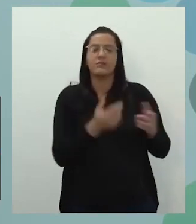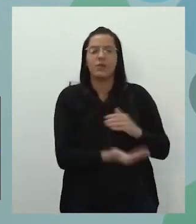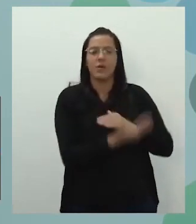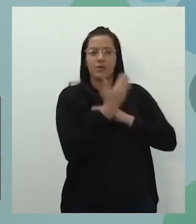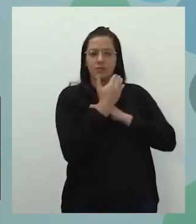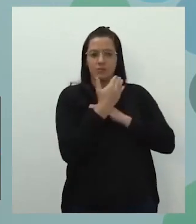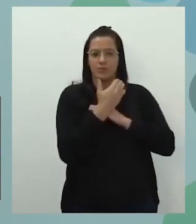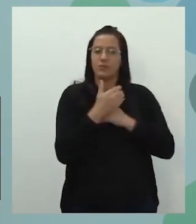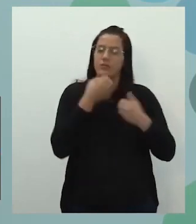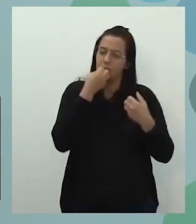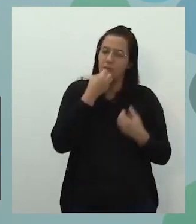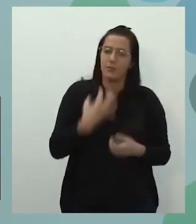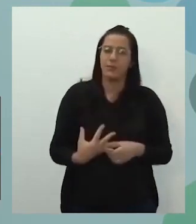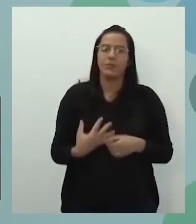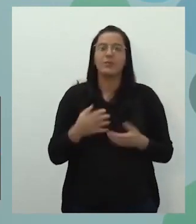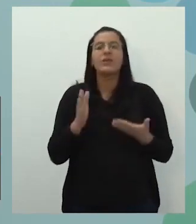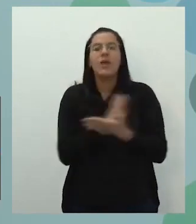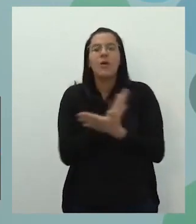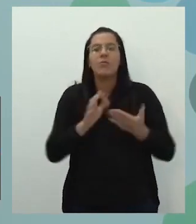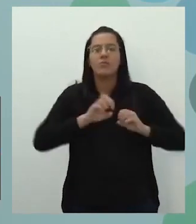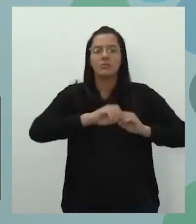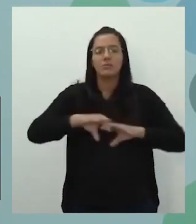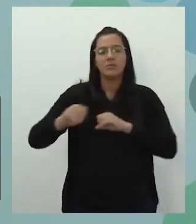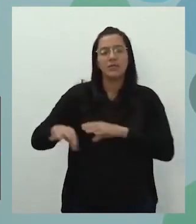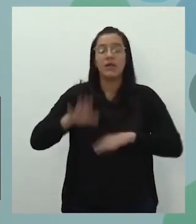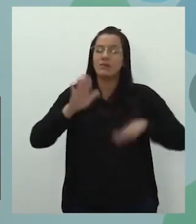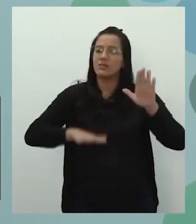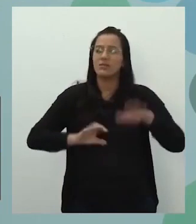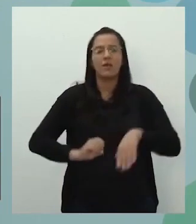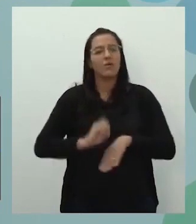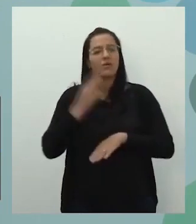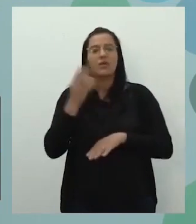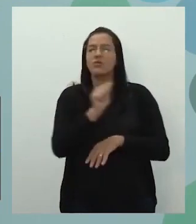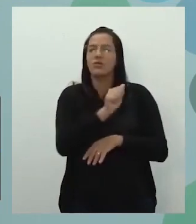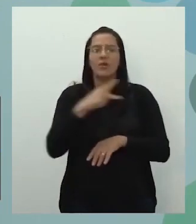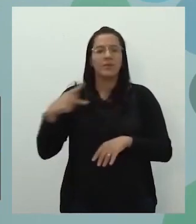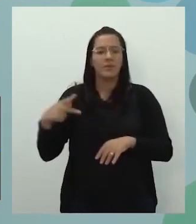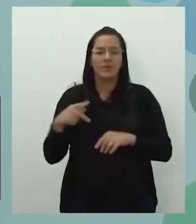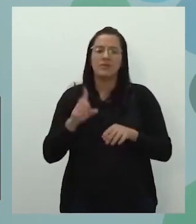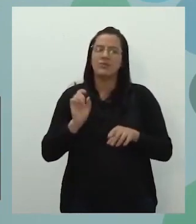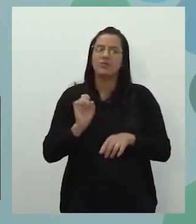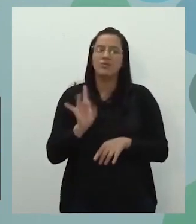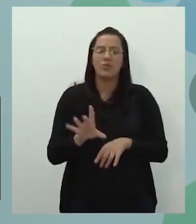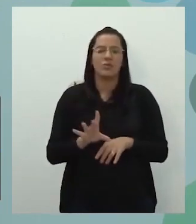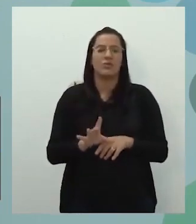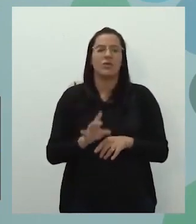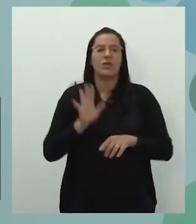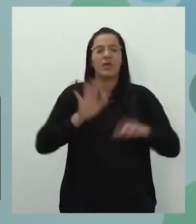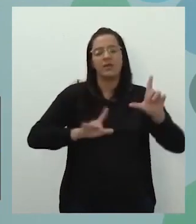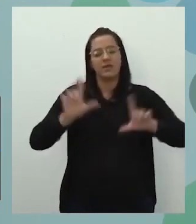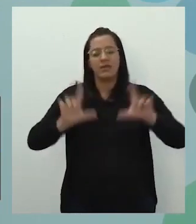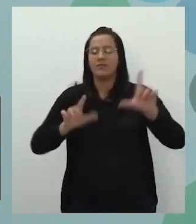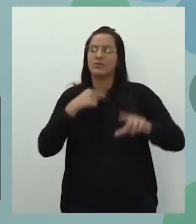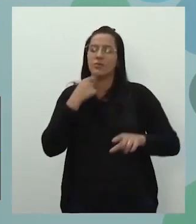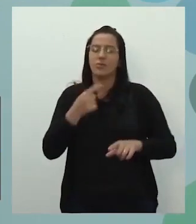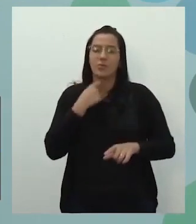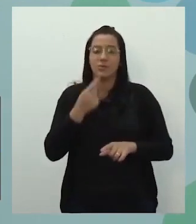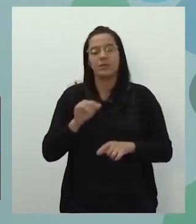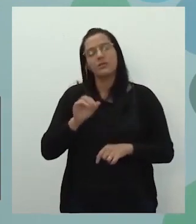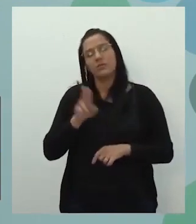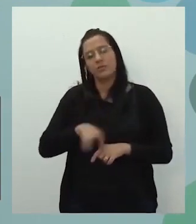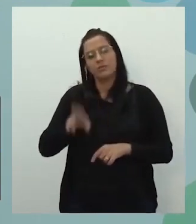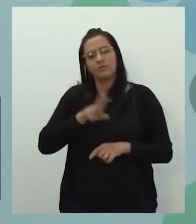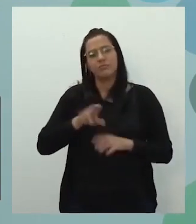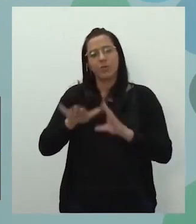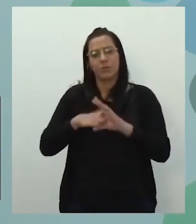isso. Principalmente porque tem algumas aulas que só acontecem no aplicativo. E não tem como ele ver na televisão. Então, é interessante ele usar lá o YouTube.